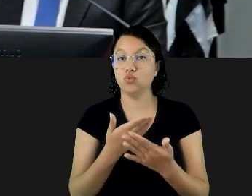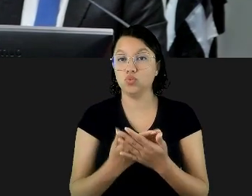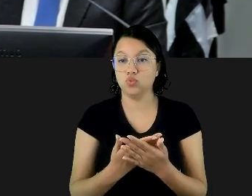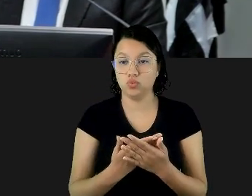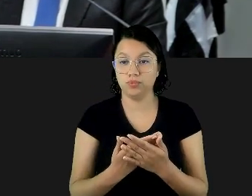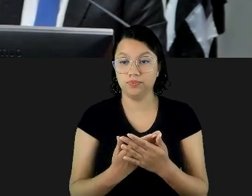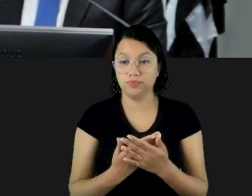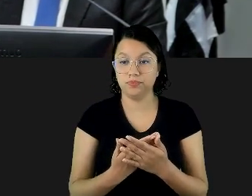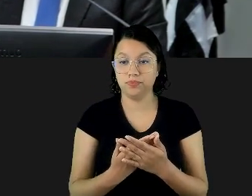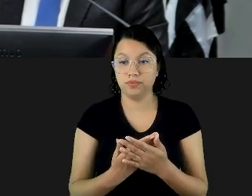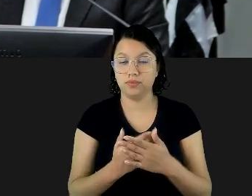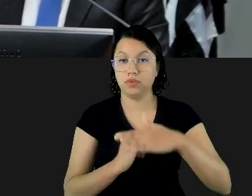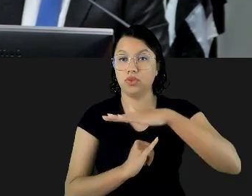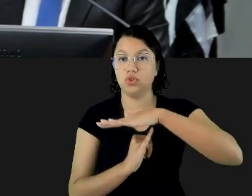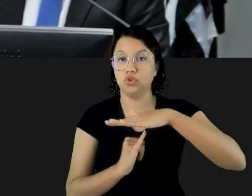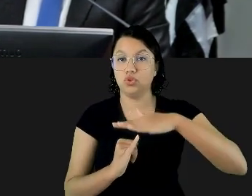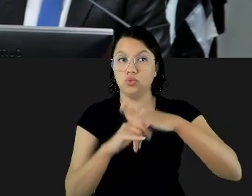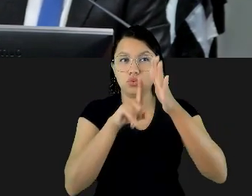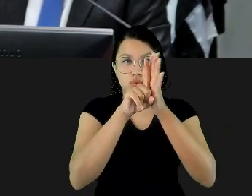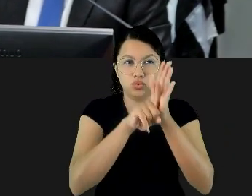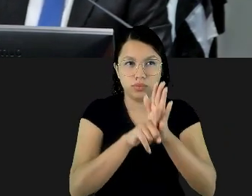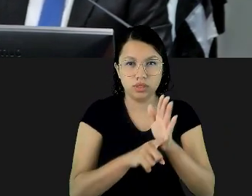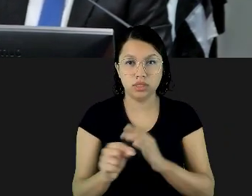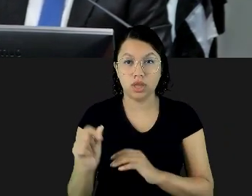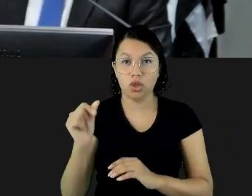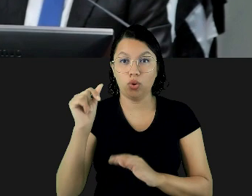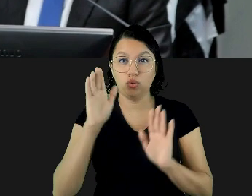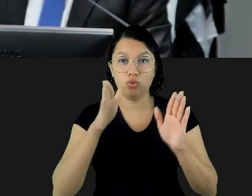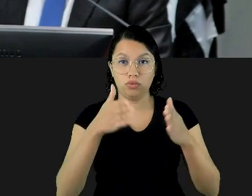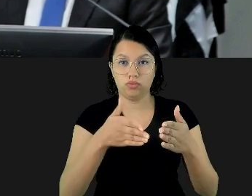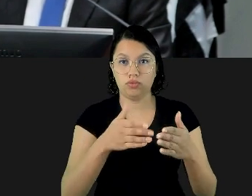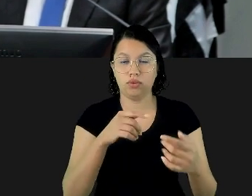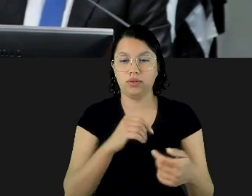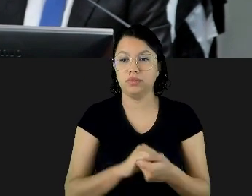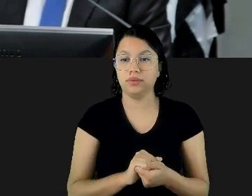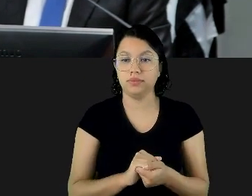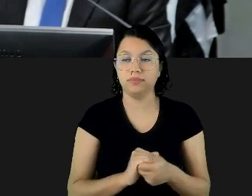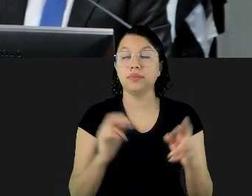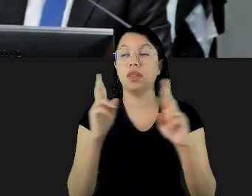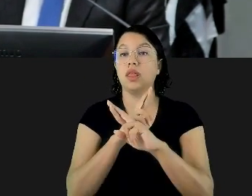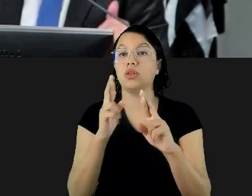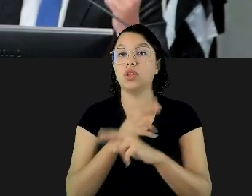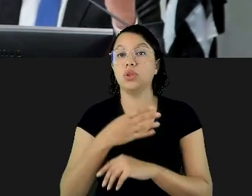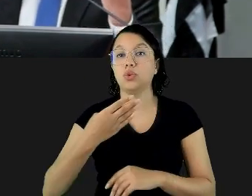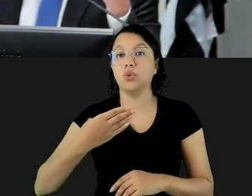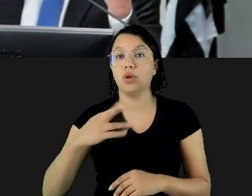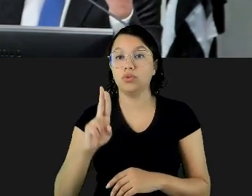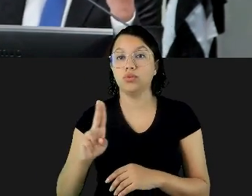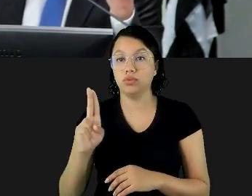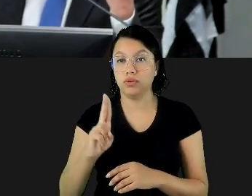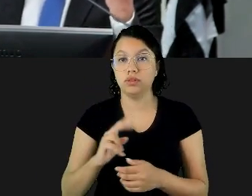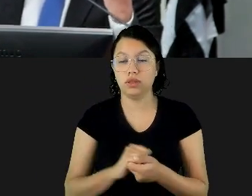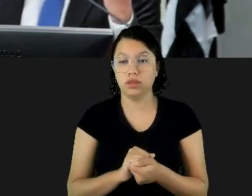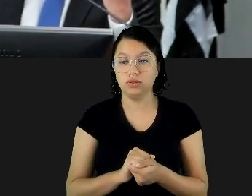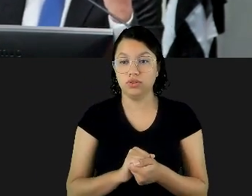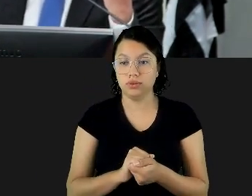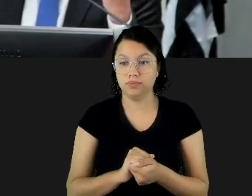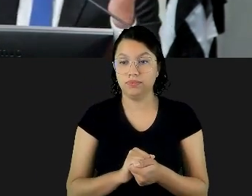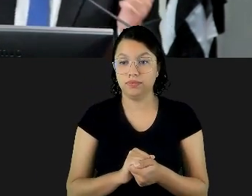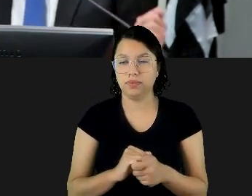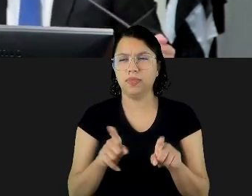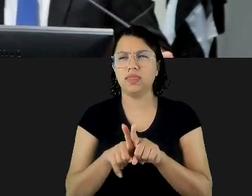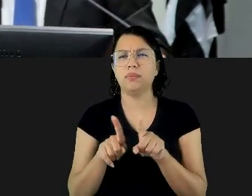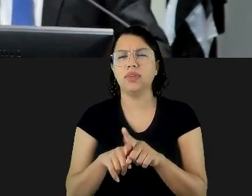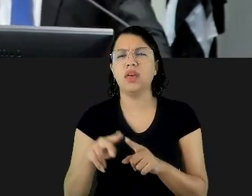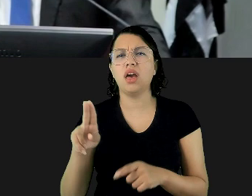Instituto de Pesquisa Econômica Aplicada, envolvendo 4 universidades, inclusive a USP parece que